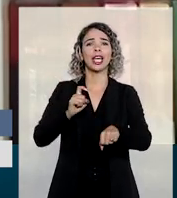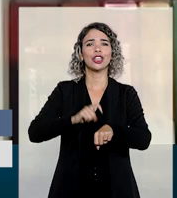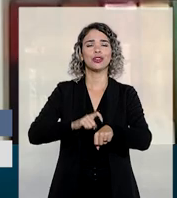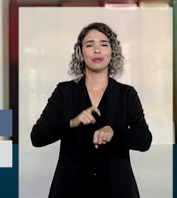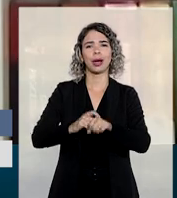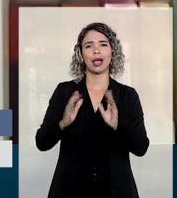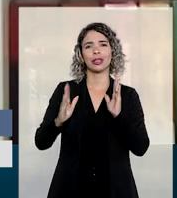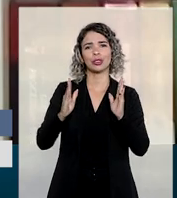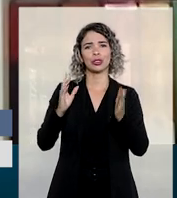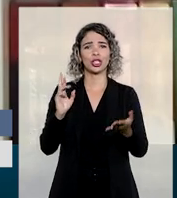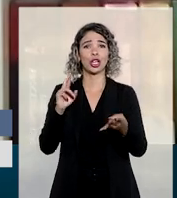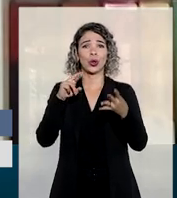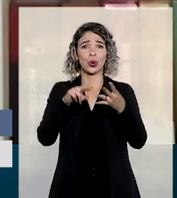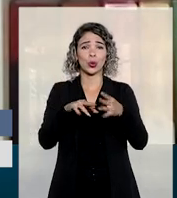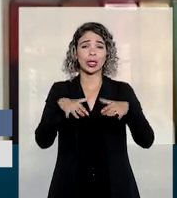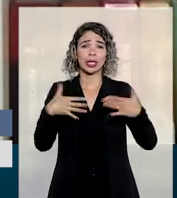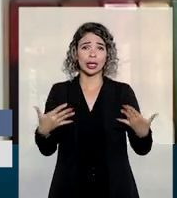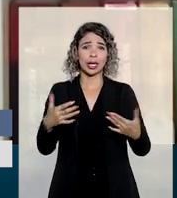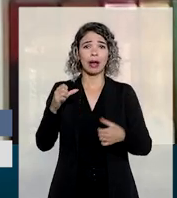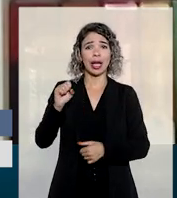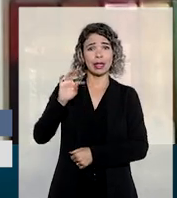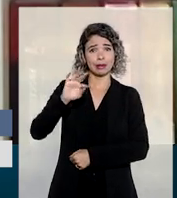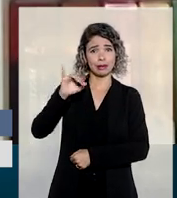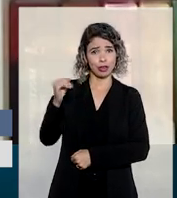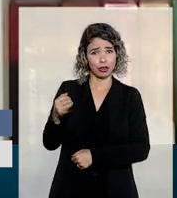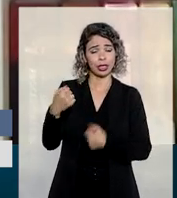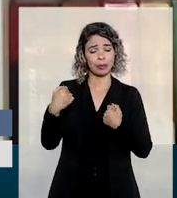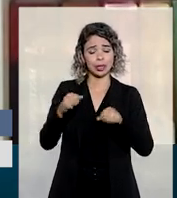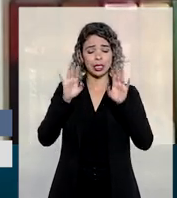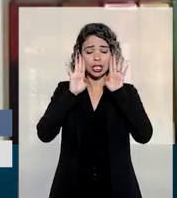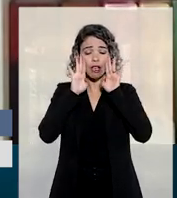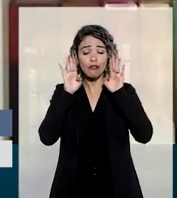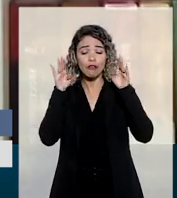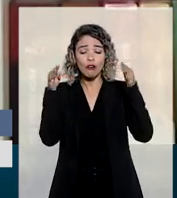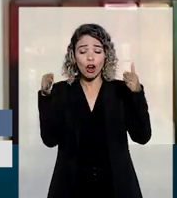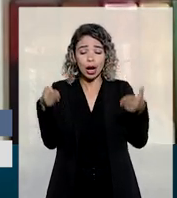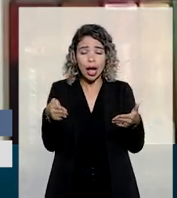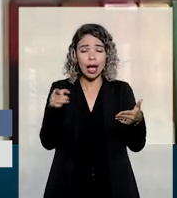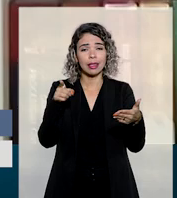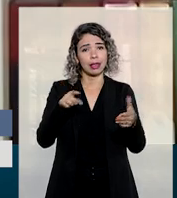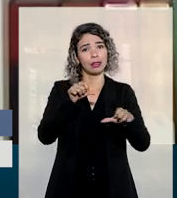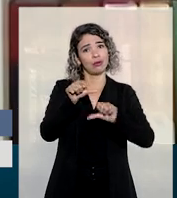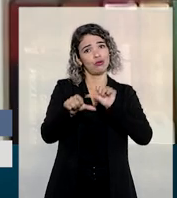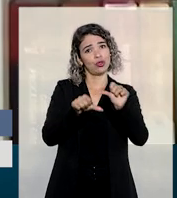Então, aqui é necessário que o STJ se debruce